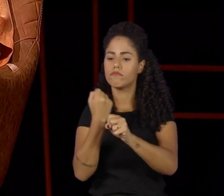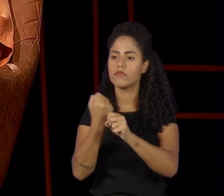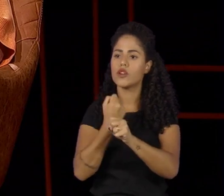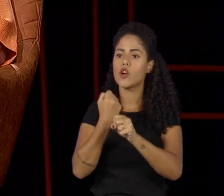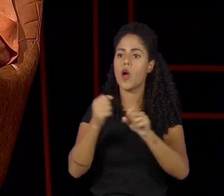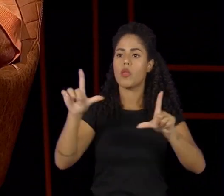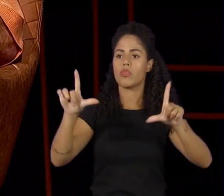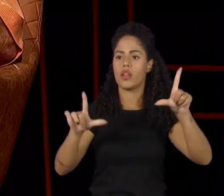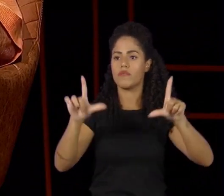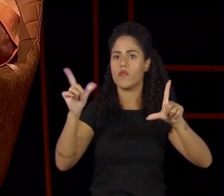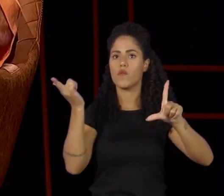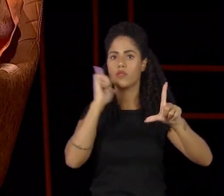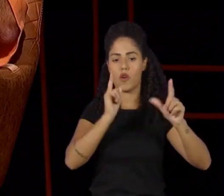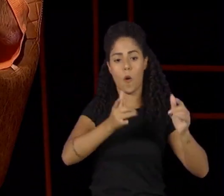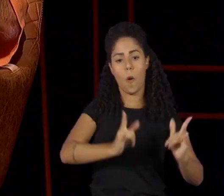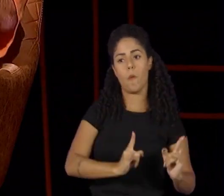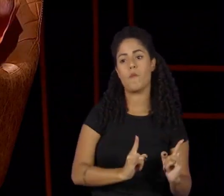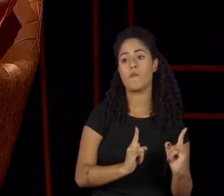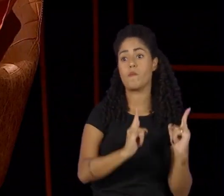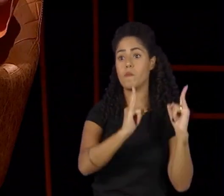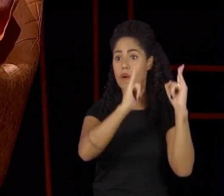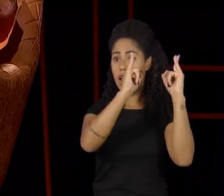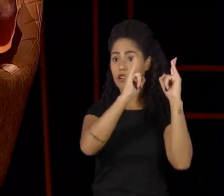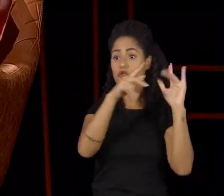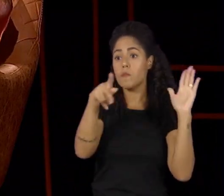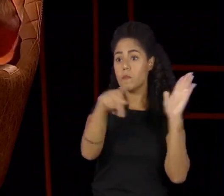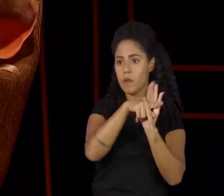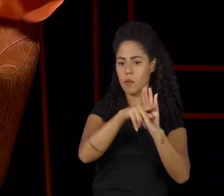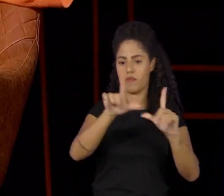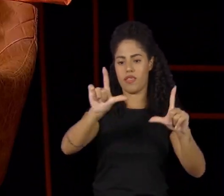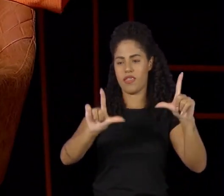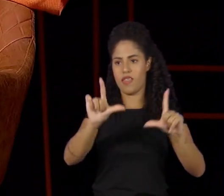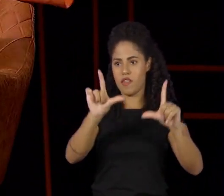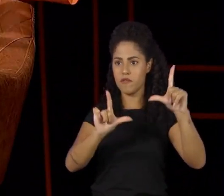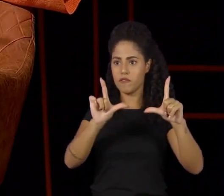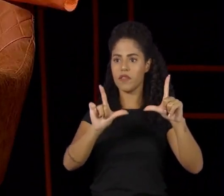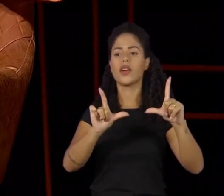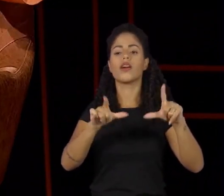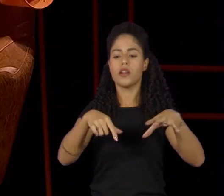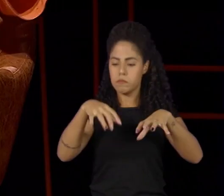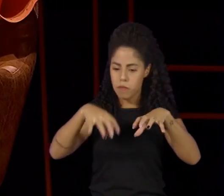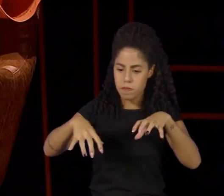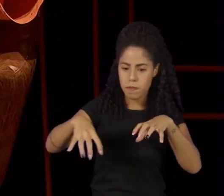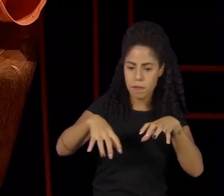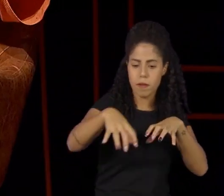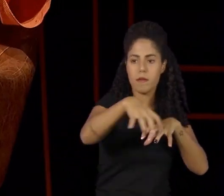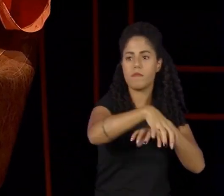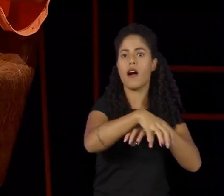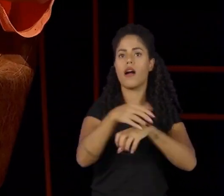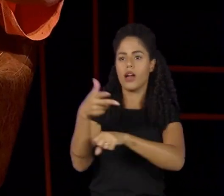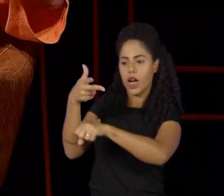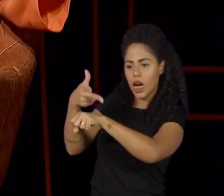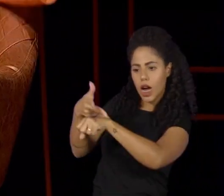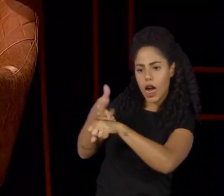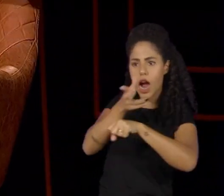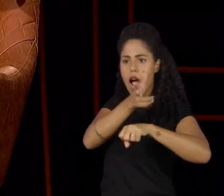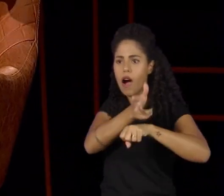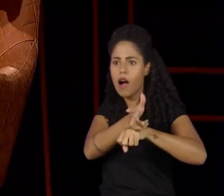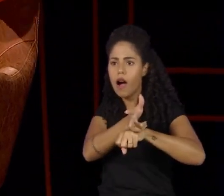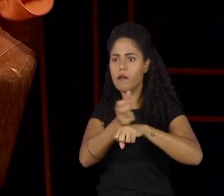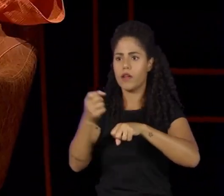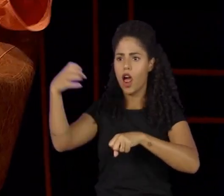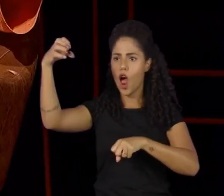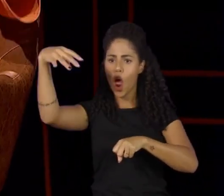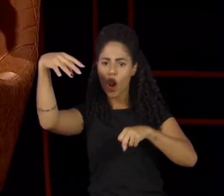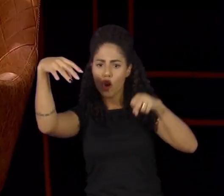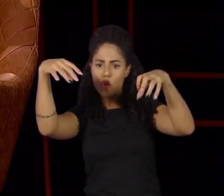televisão. Quer dizer, um prédio especialmente projetado para ser isso. Isso, estúdios com corredores,